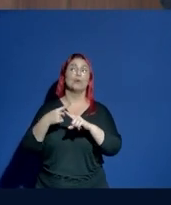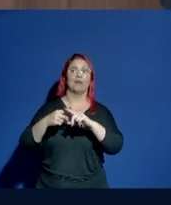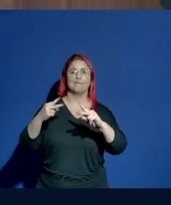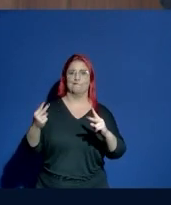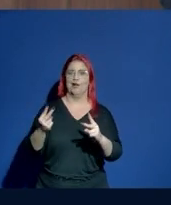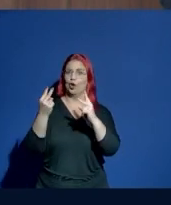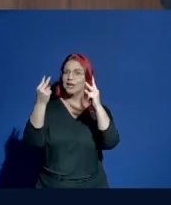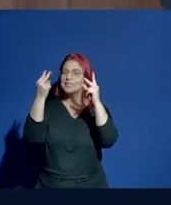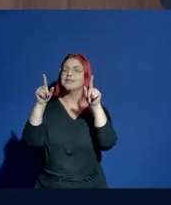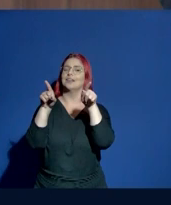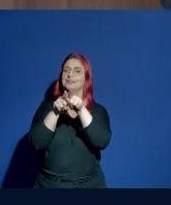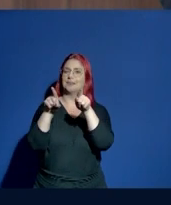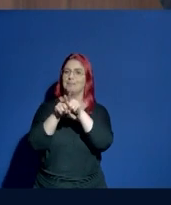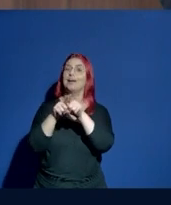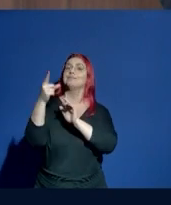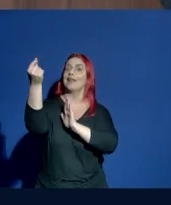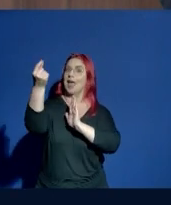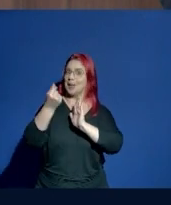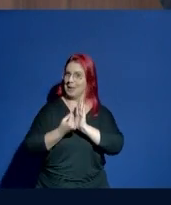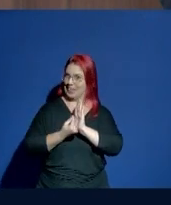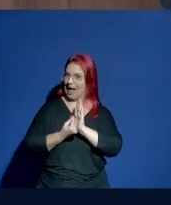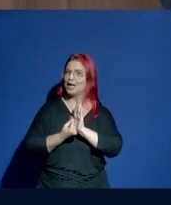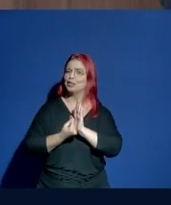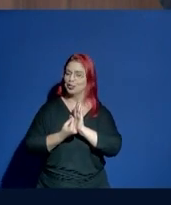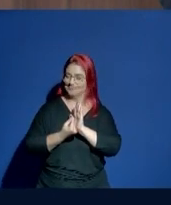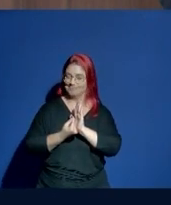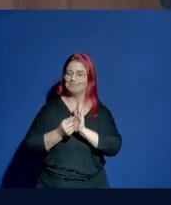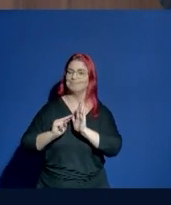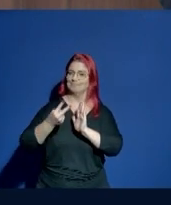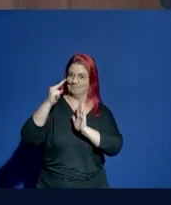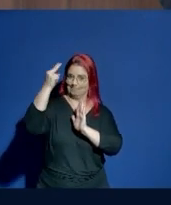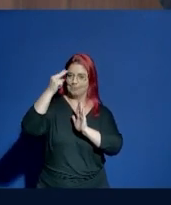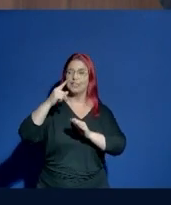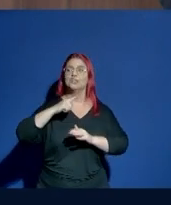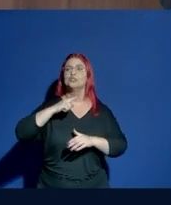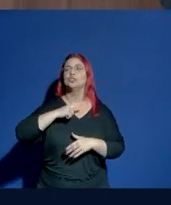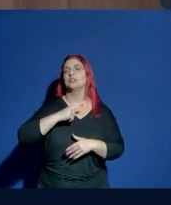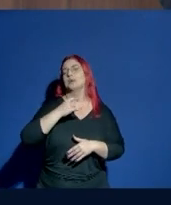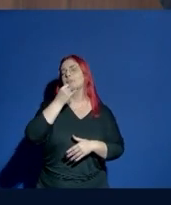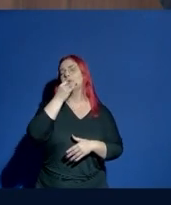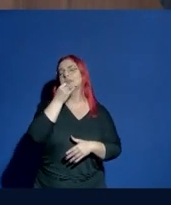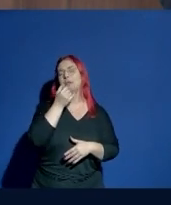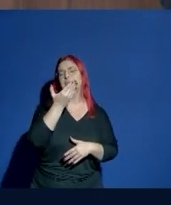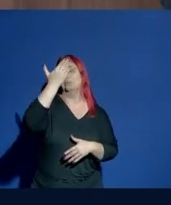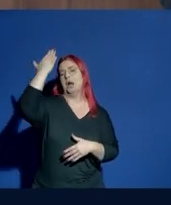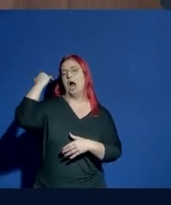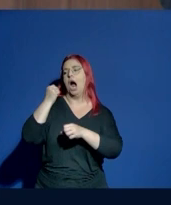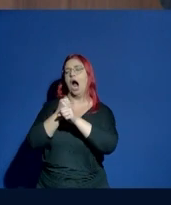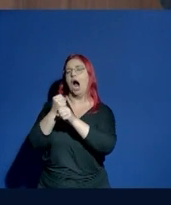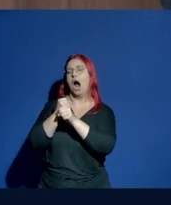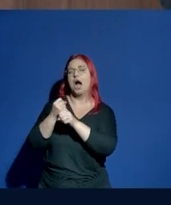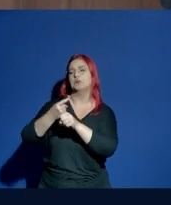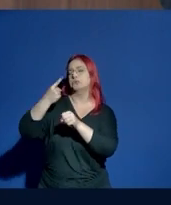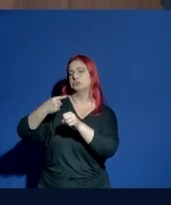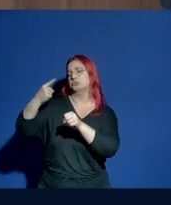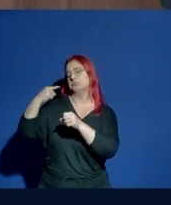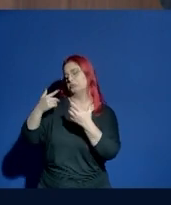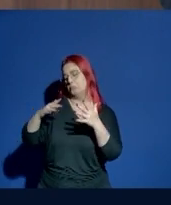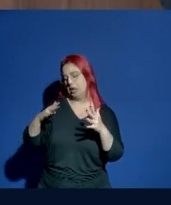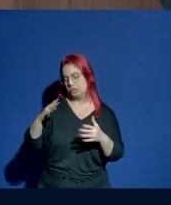e pela parte da rentabilidade, e existe uma onda, né? Então, quando você olha aí nos últimos anos, você olha lá no final